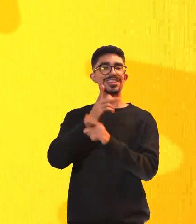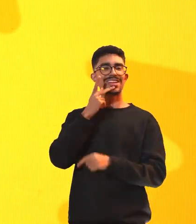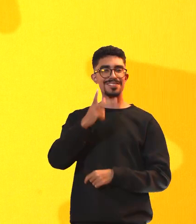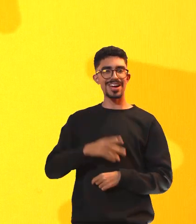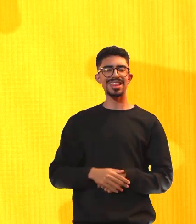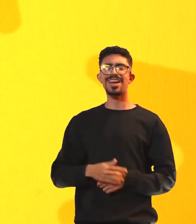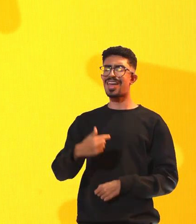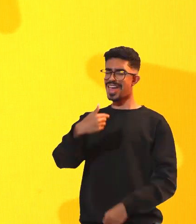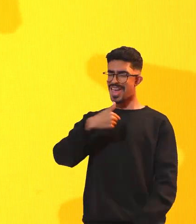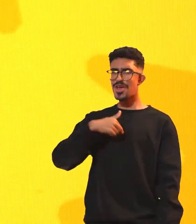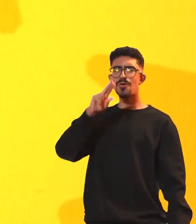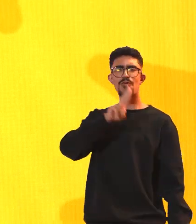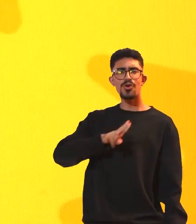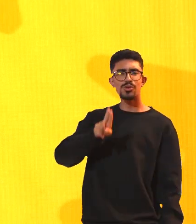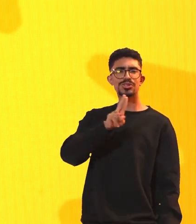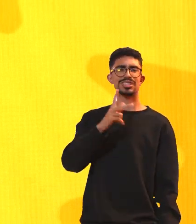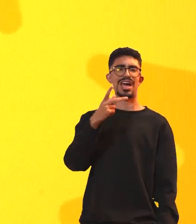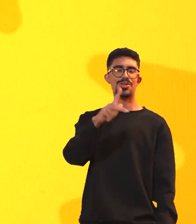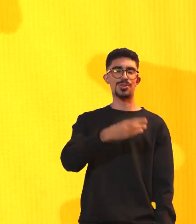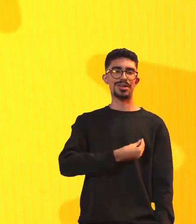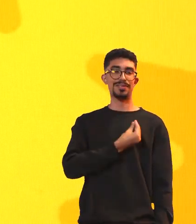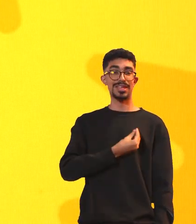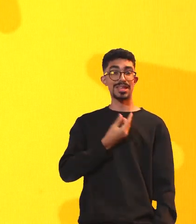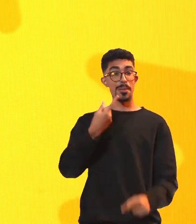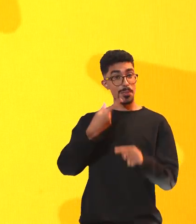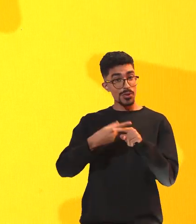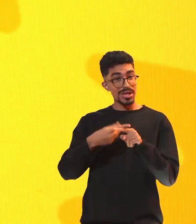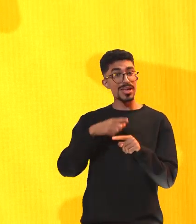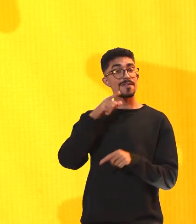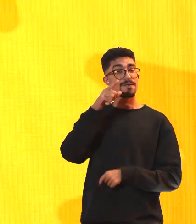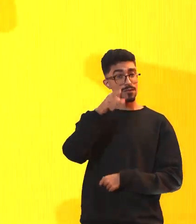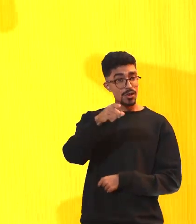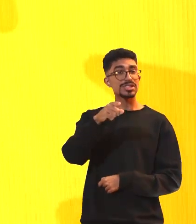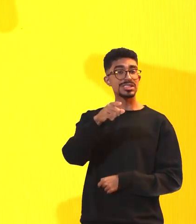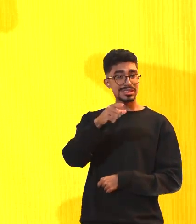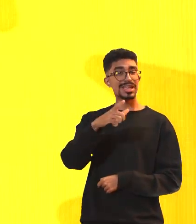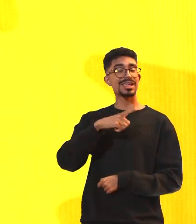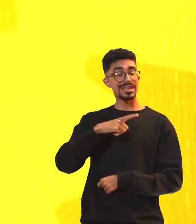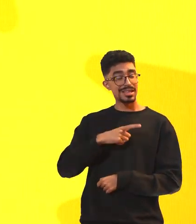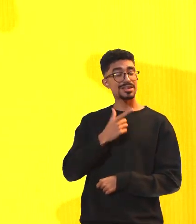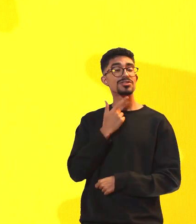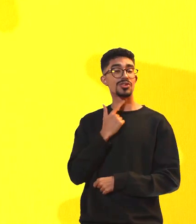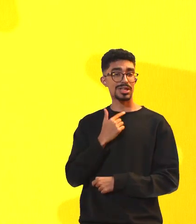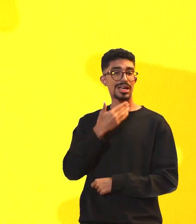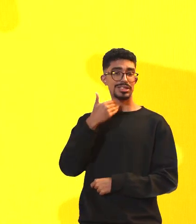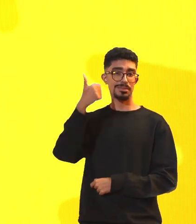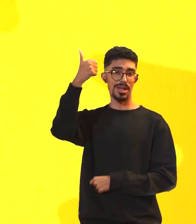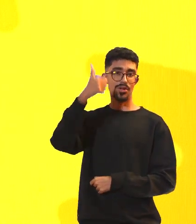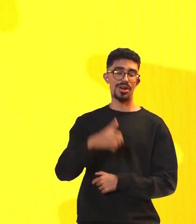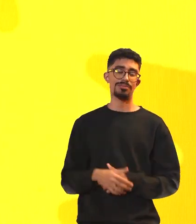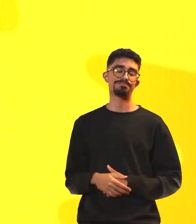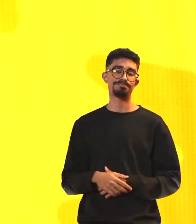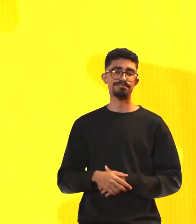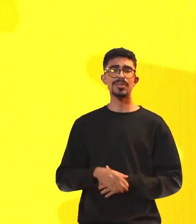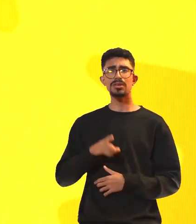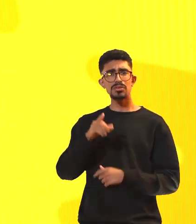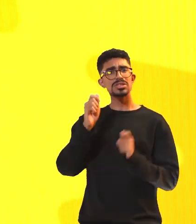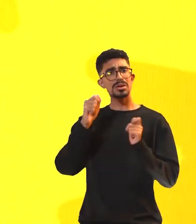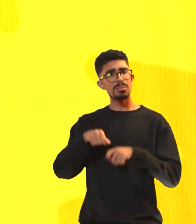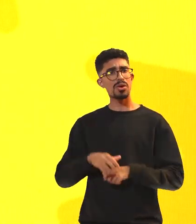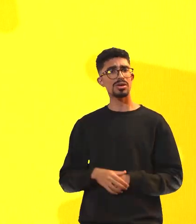meu propósito, para a minha vontade. Você pode viver uma vida assim, propósitos